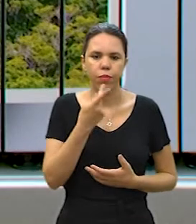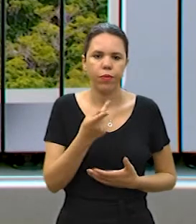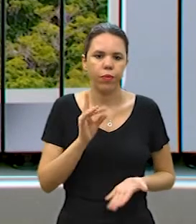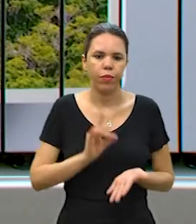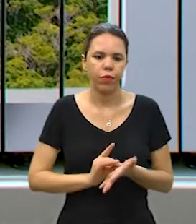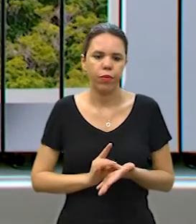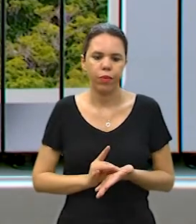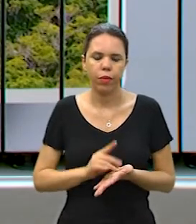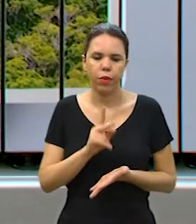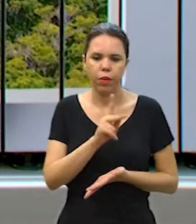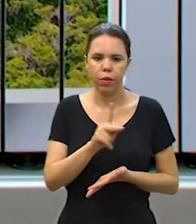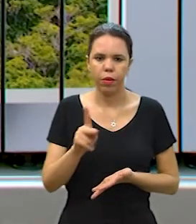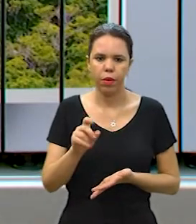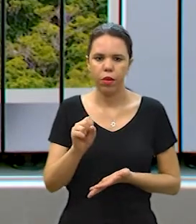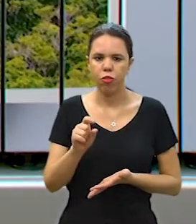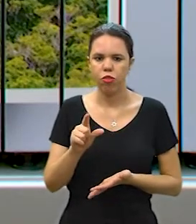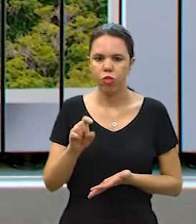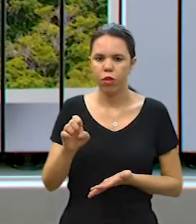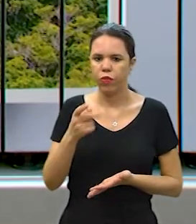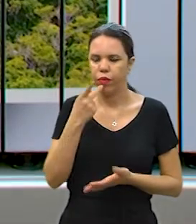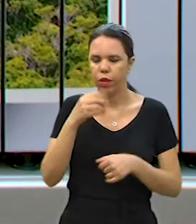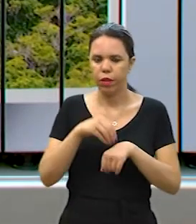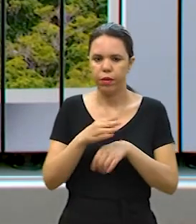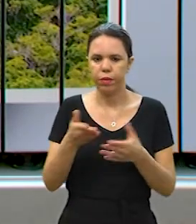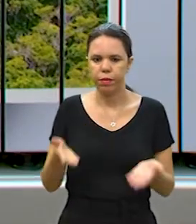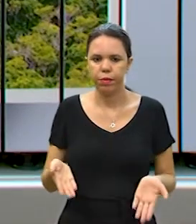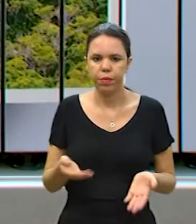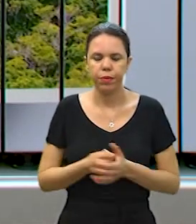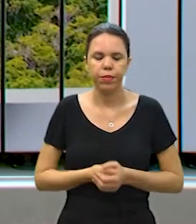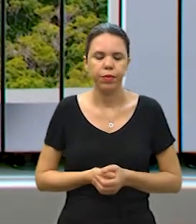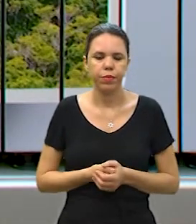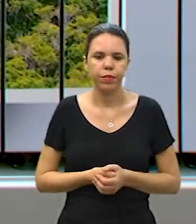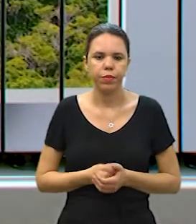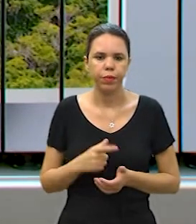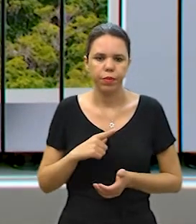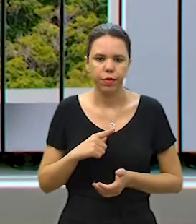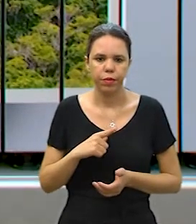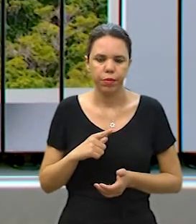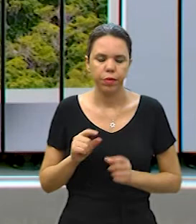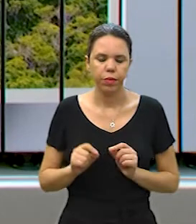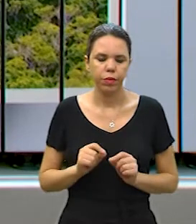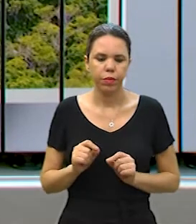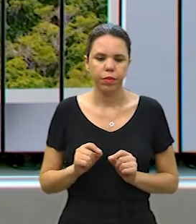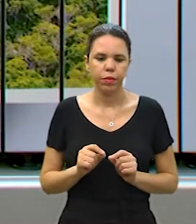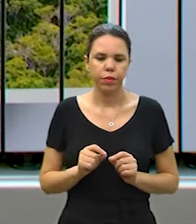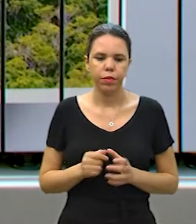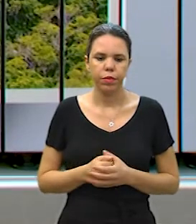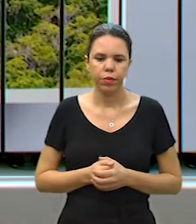que a professora Solange já trouxe aqui, que há